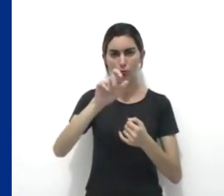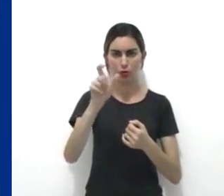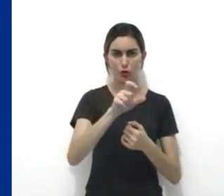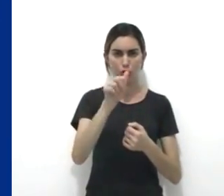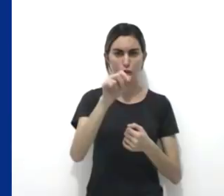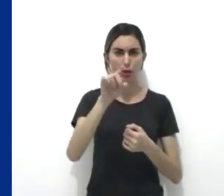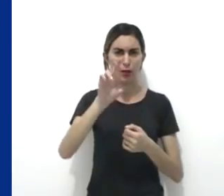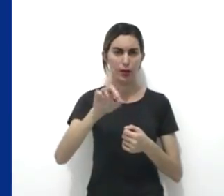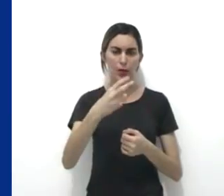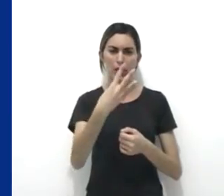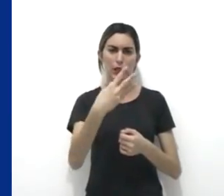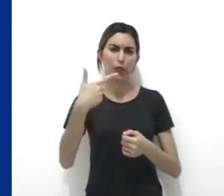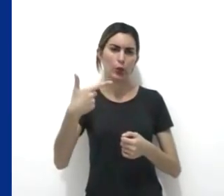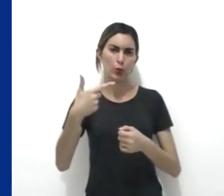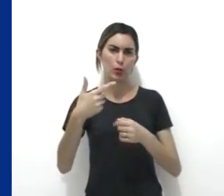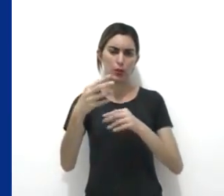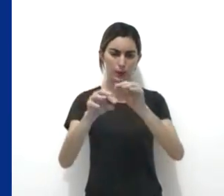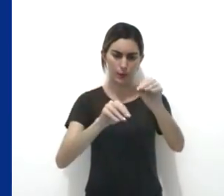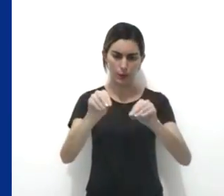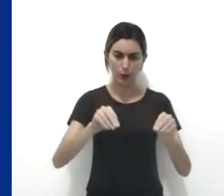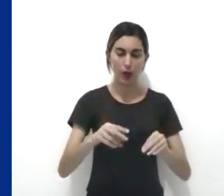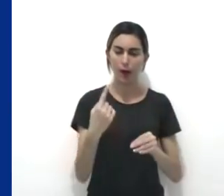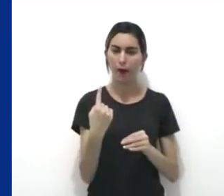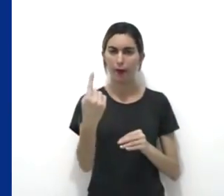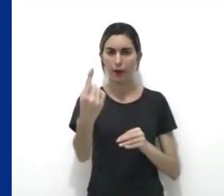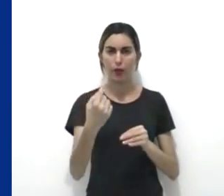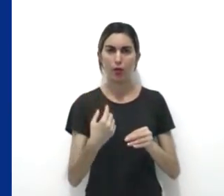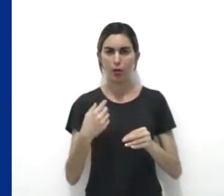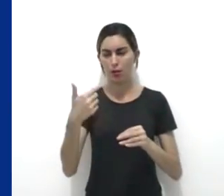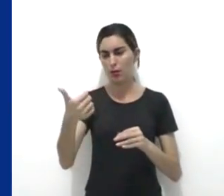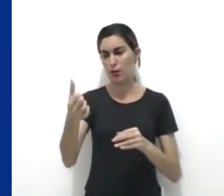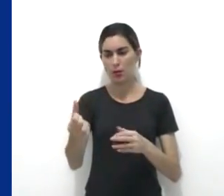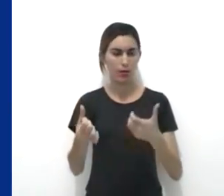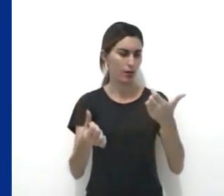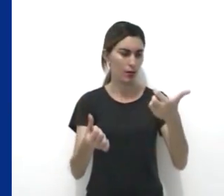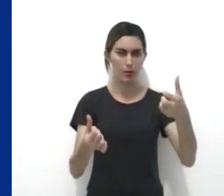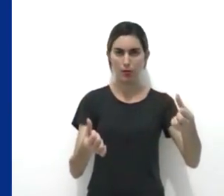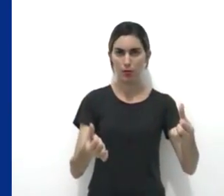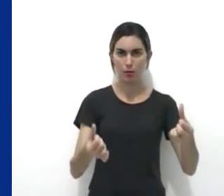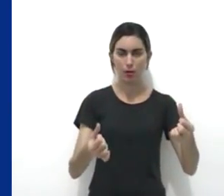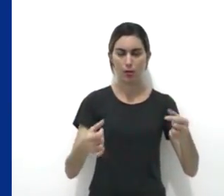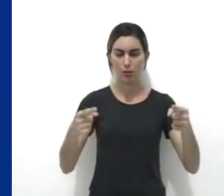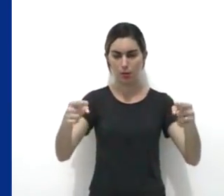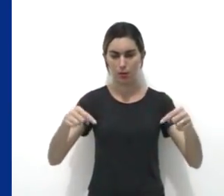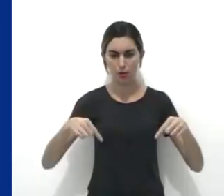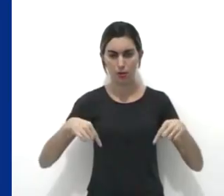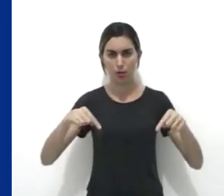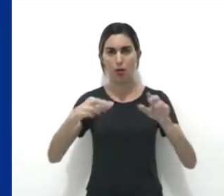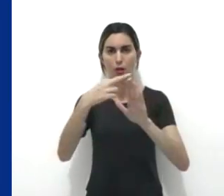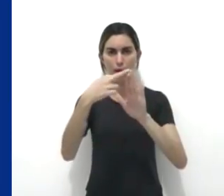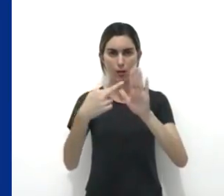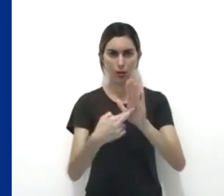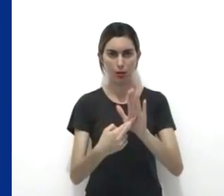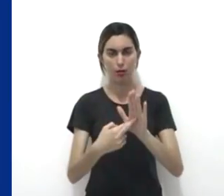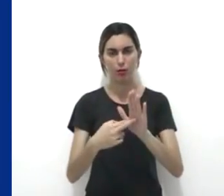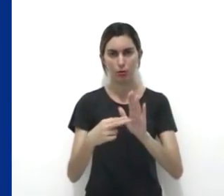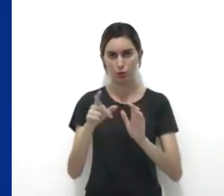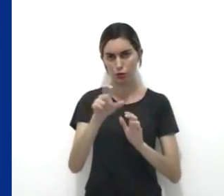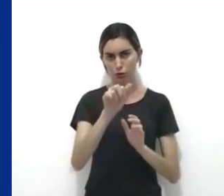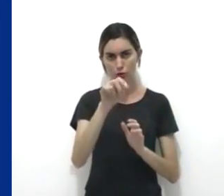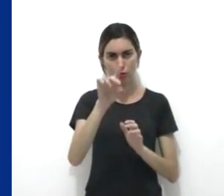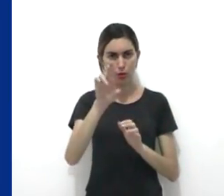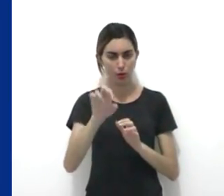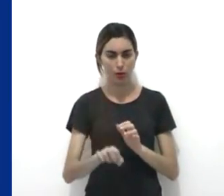por 32 peças no total, onde cada jogador ficará com 16 peças posicionadas conforme a regra oficial